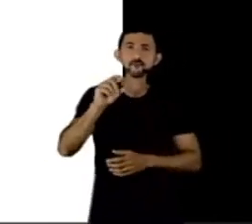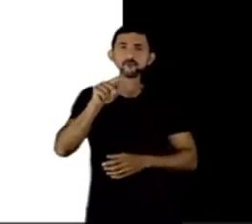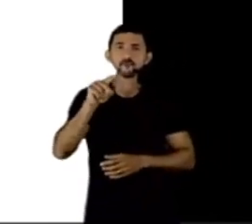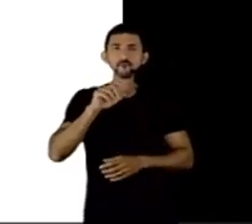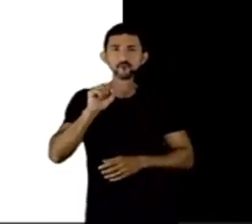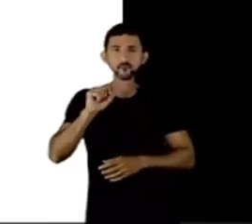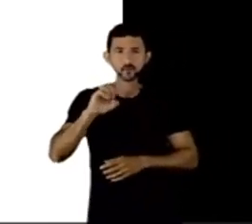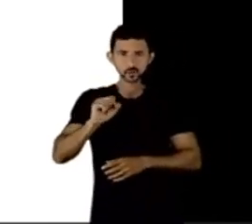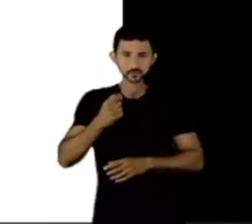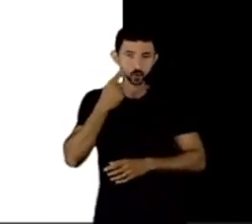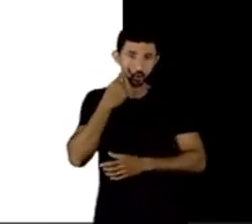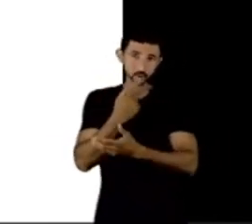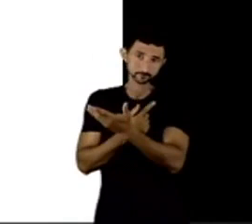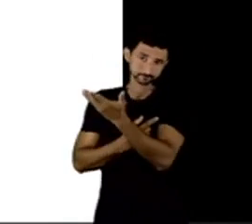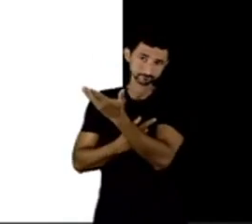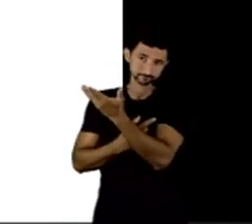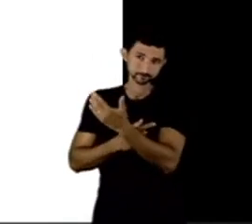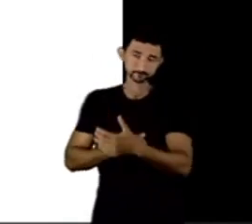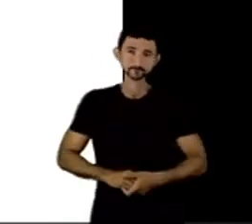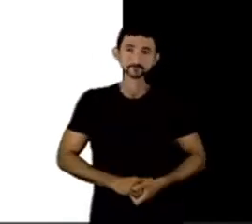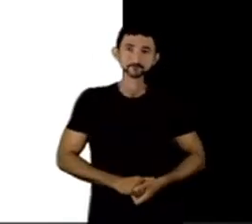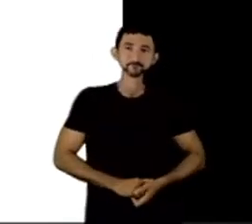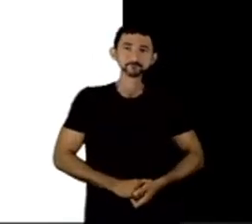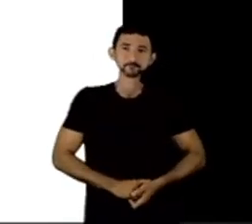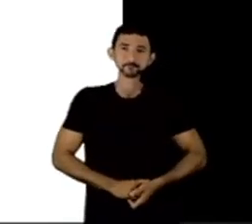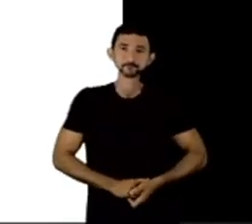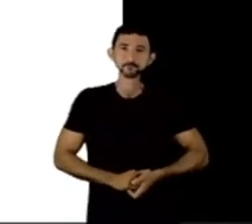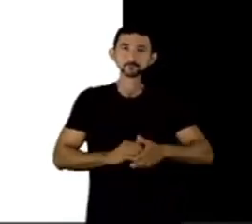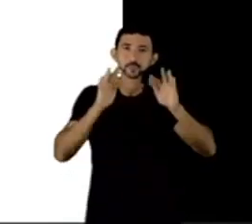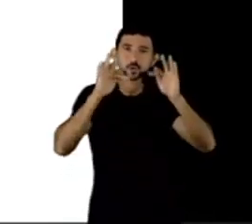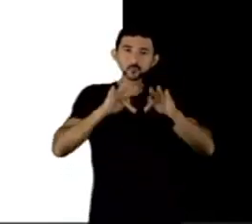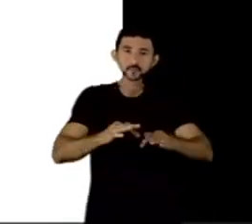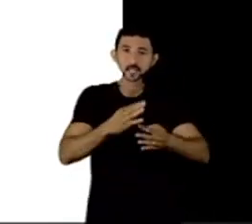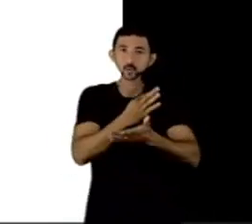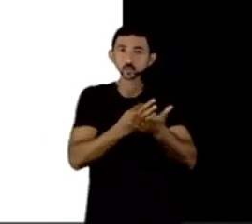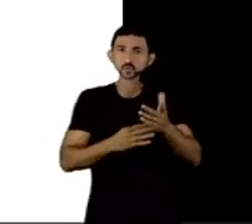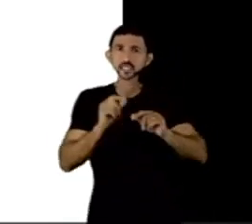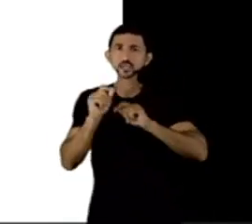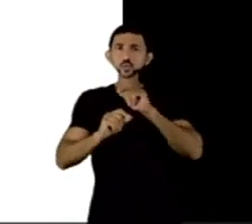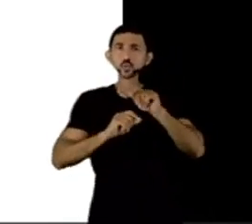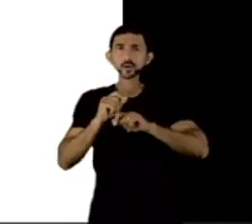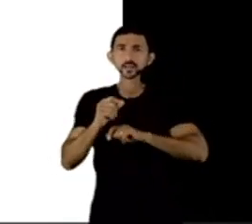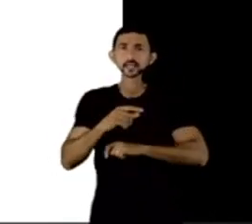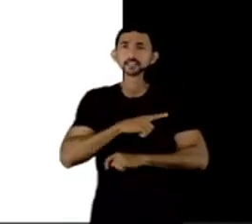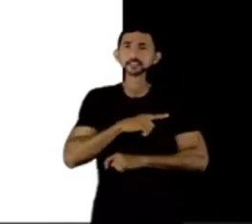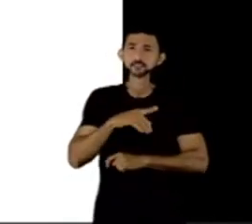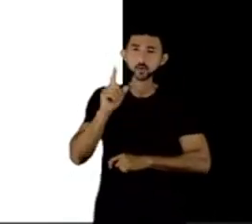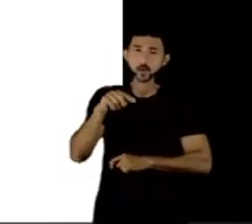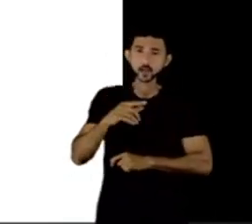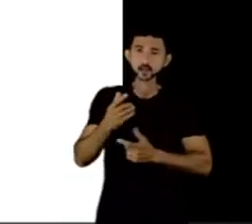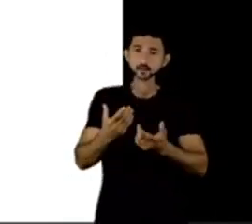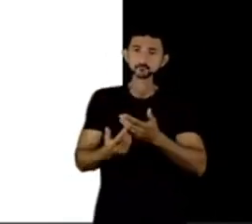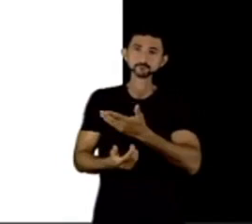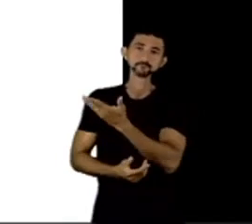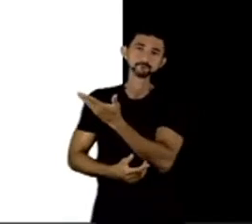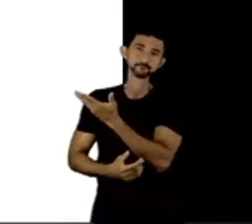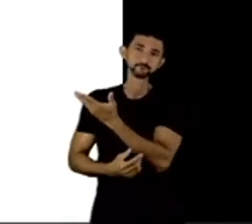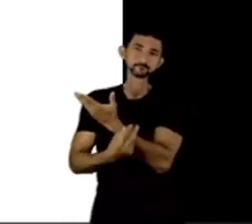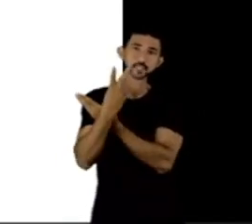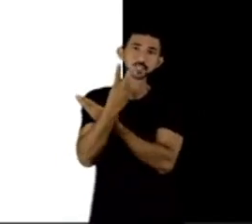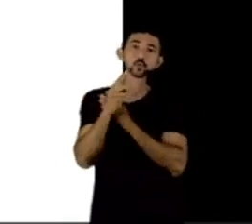essa construção. Olha só, no final do texto, o que nós tínhamos eram essas